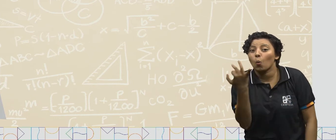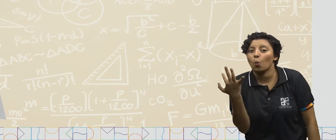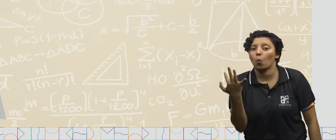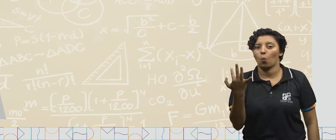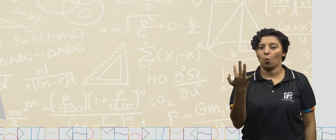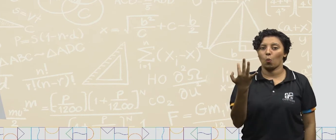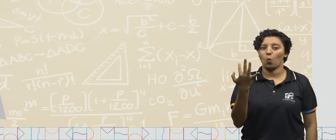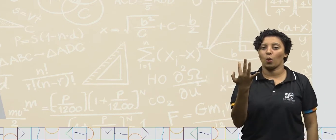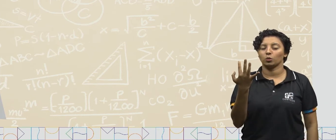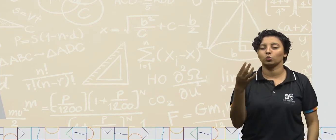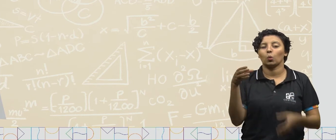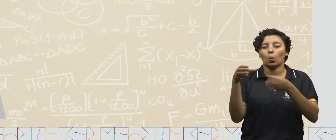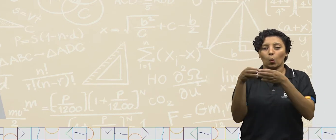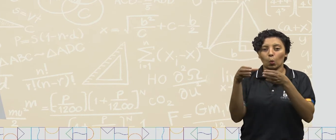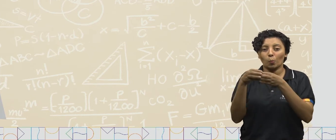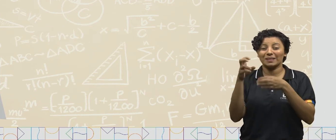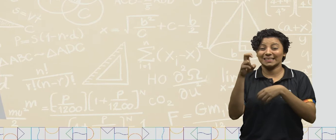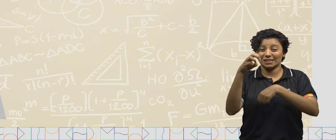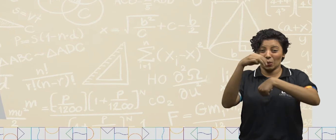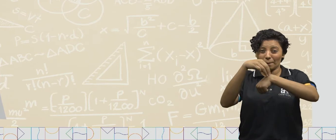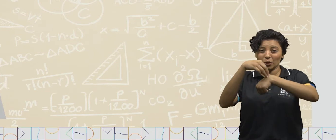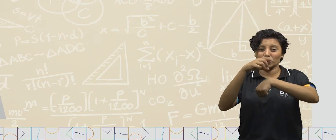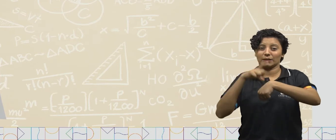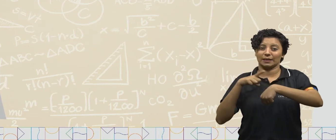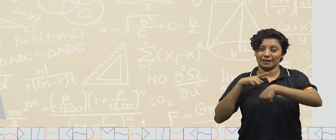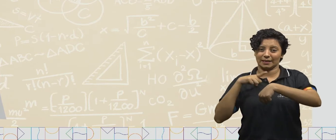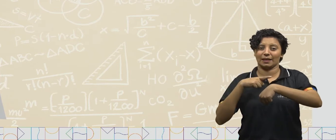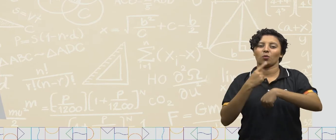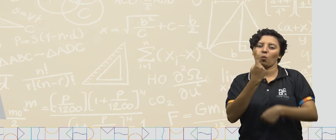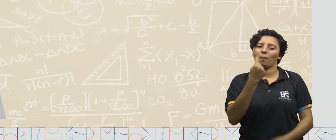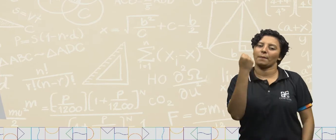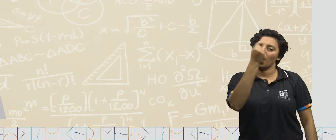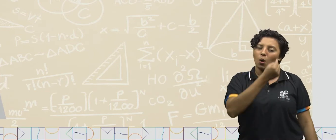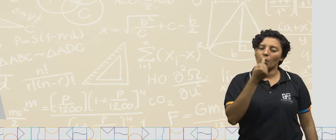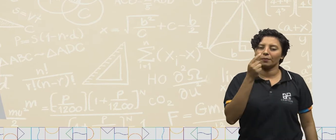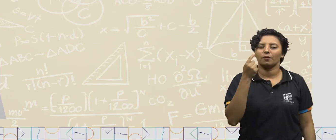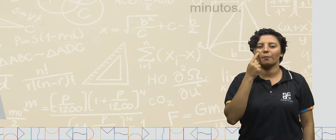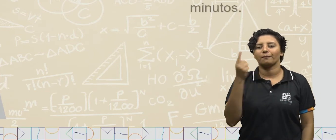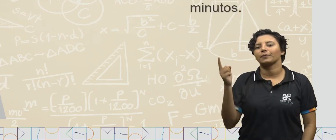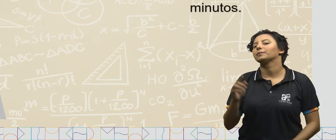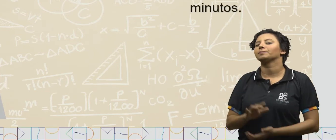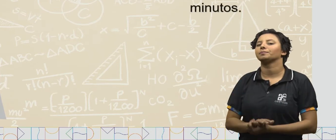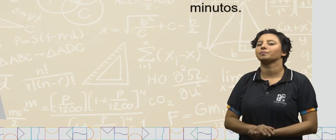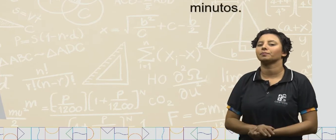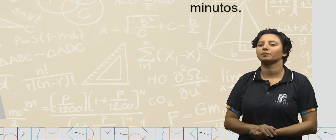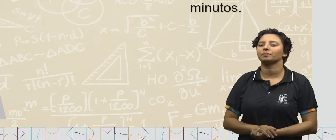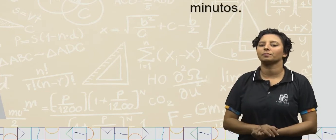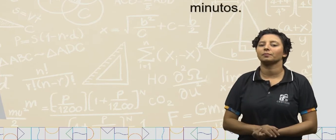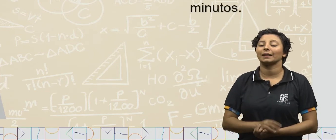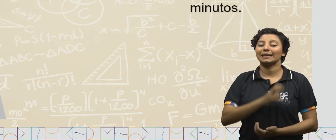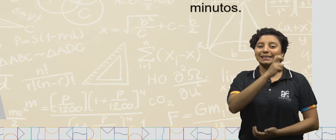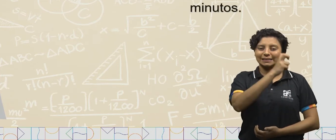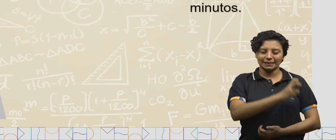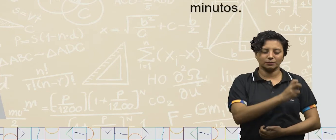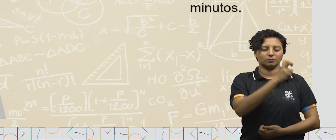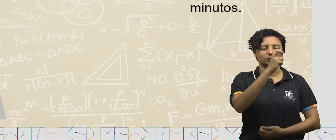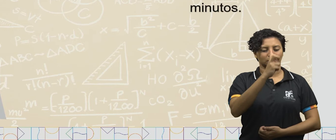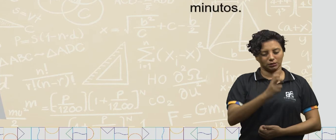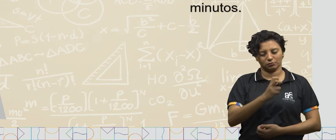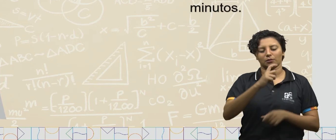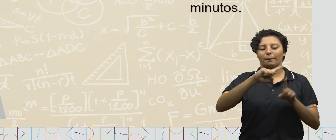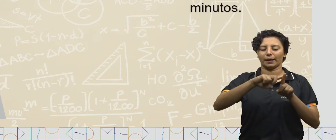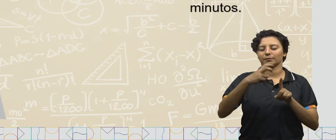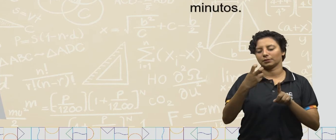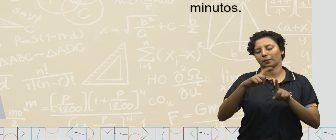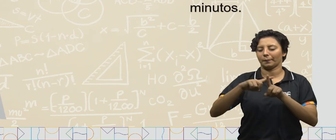quantos conjuntos de 5 minutos tem em uma hora. Vamos lá! Contando de 5